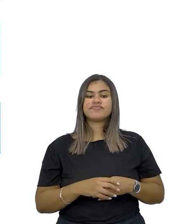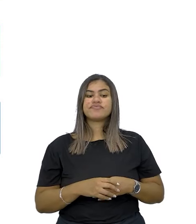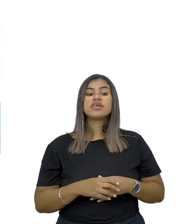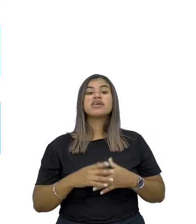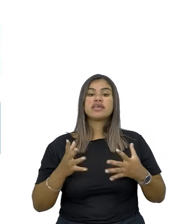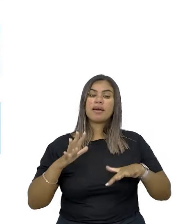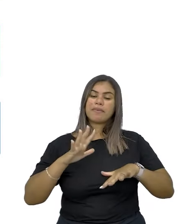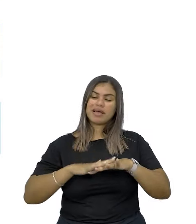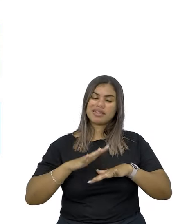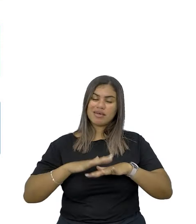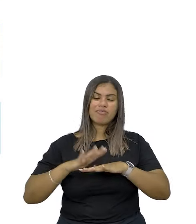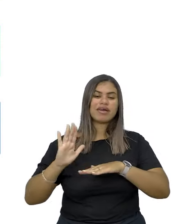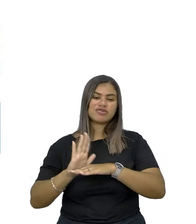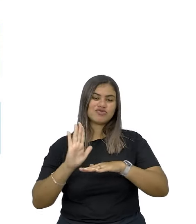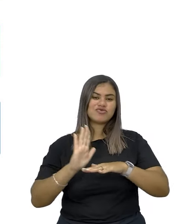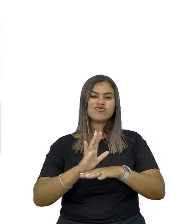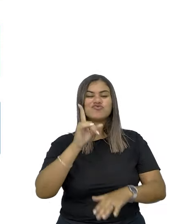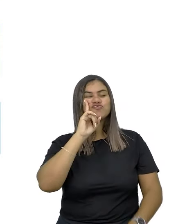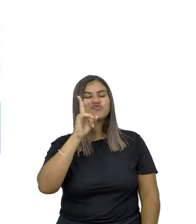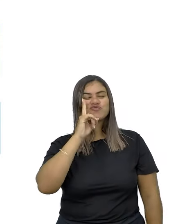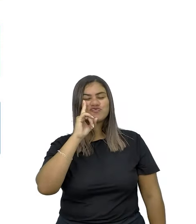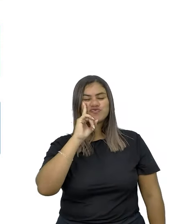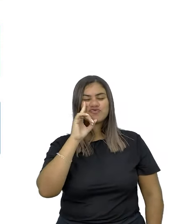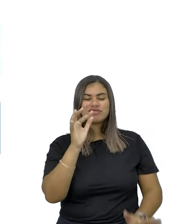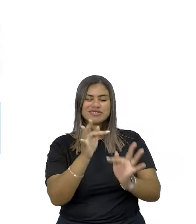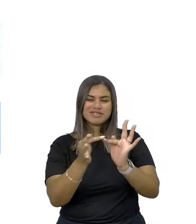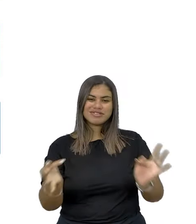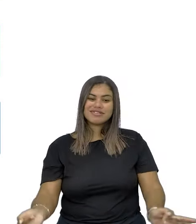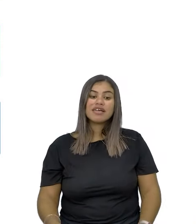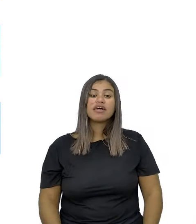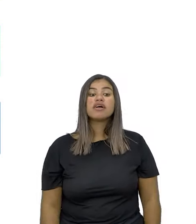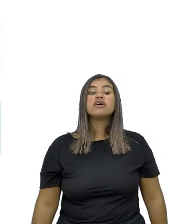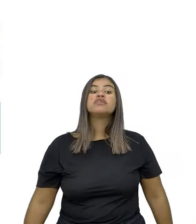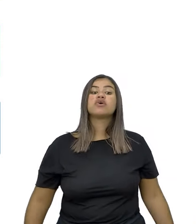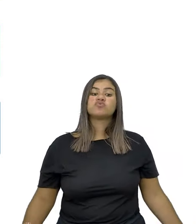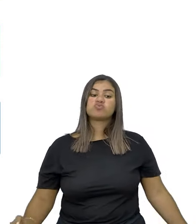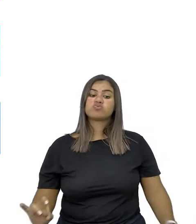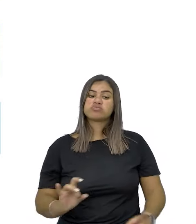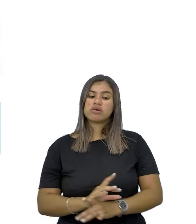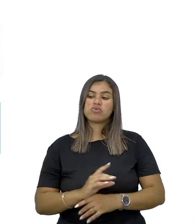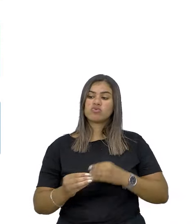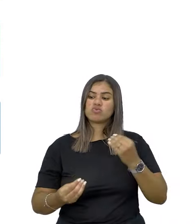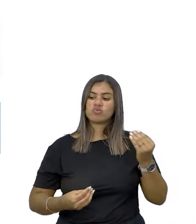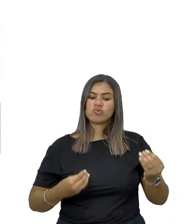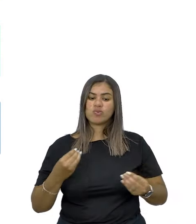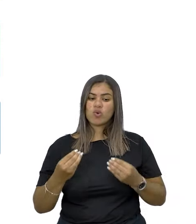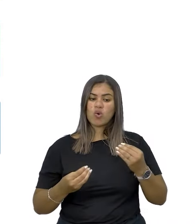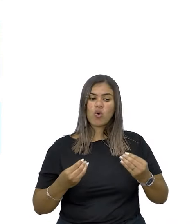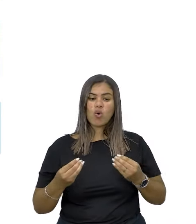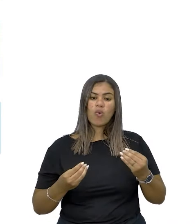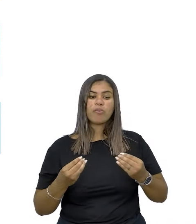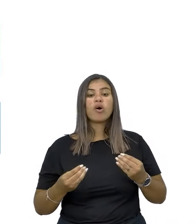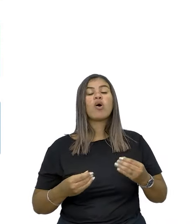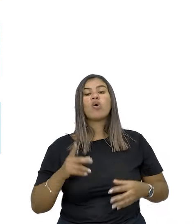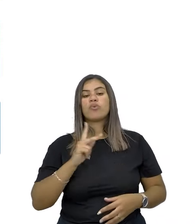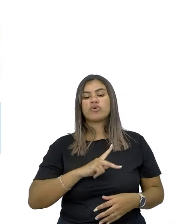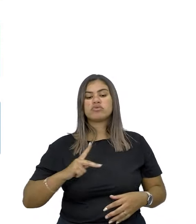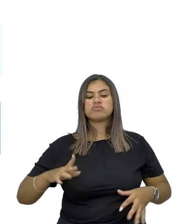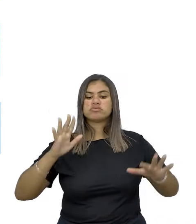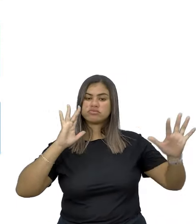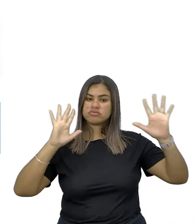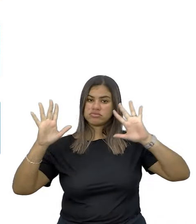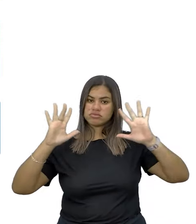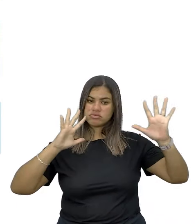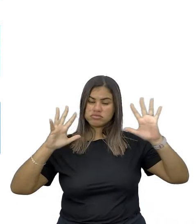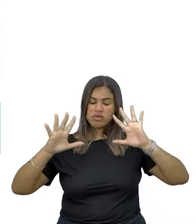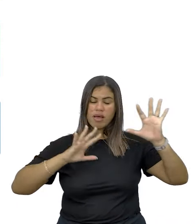que a matemática está no nosso dia a dia de forma simples. Para isso, depois feito isso, nós vamos definir indicadores para que o professor reflita sobre o